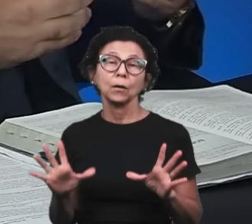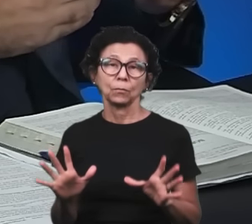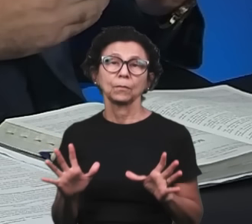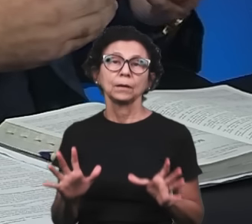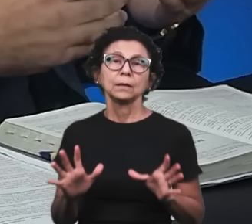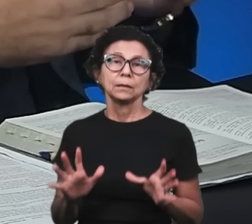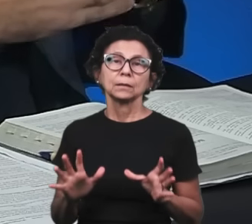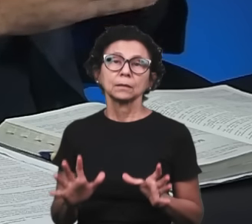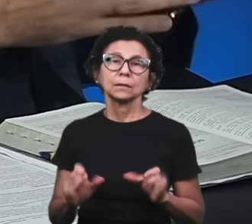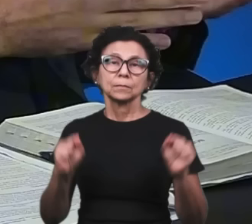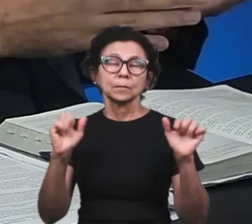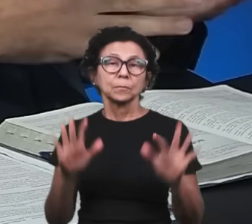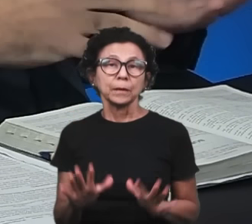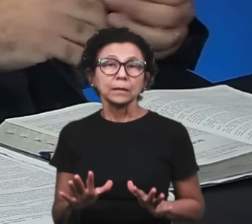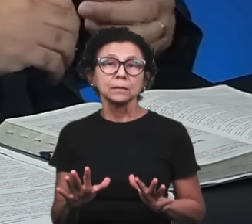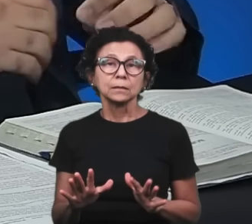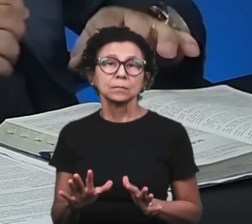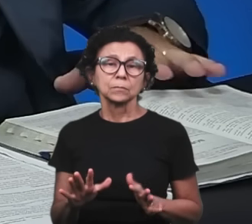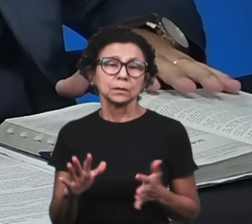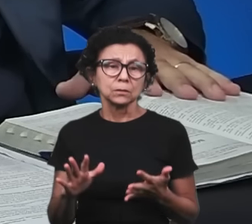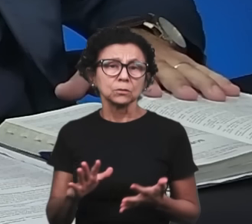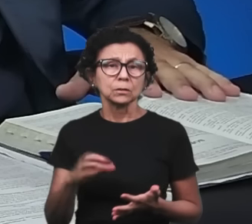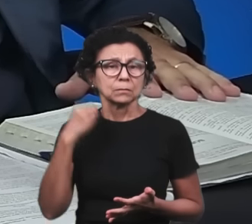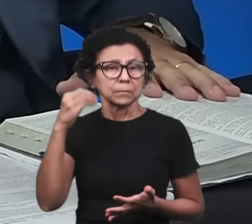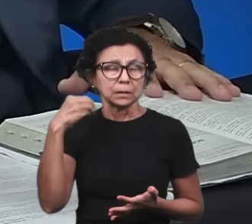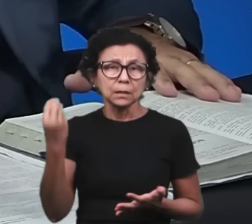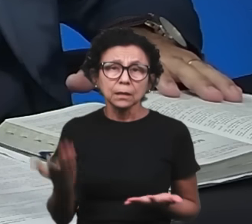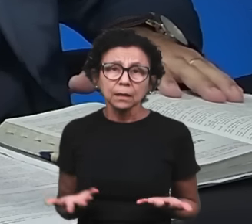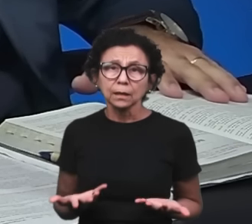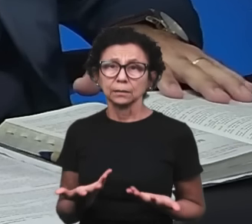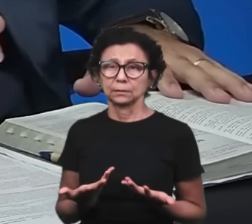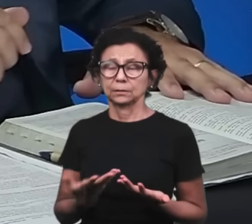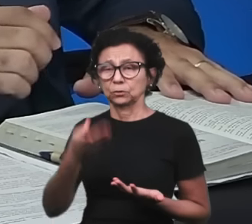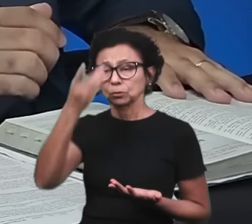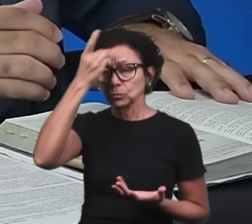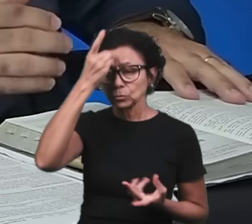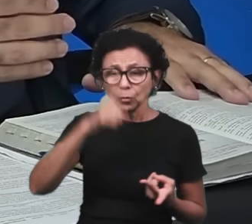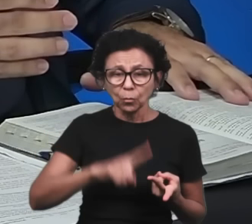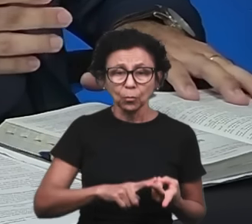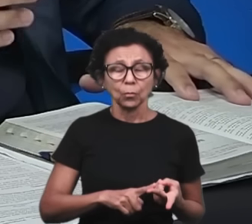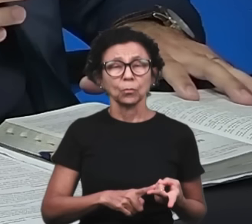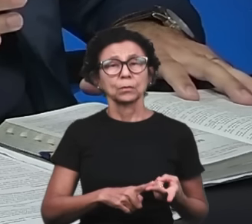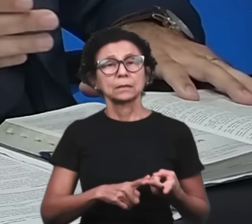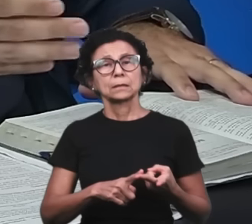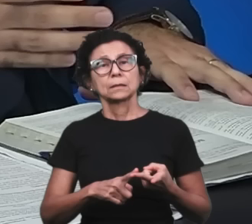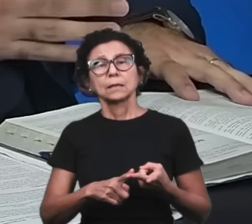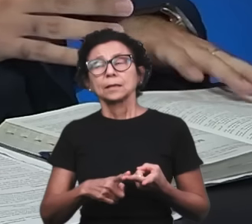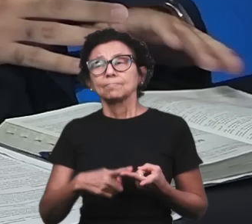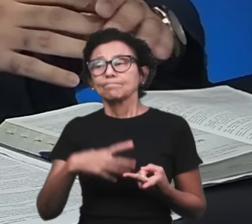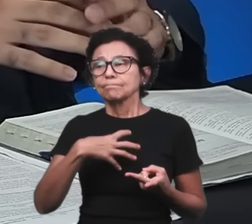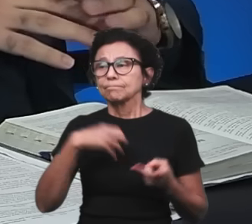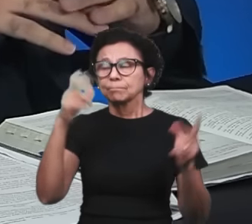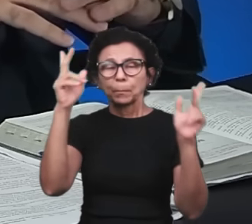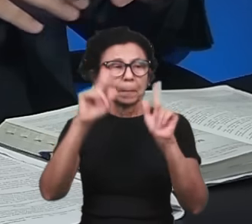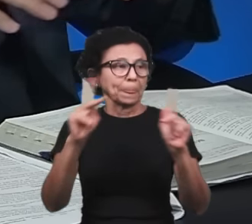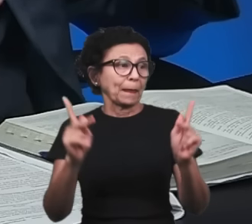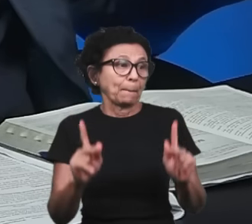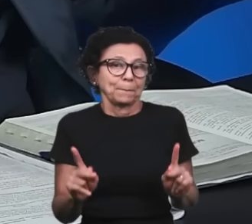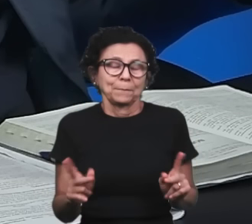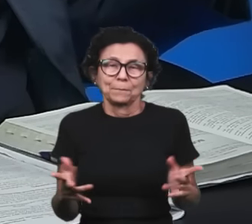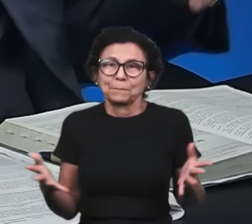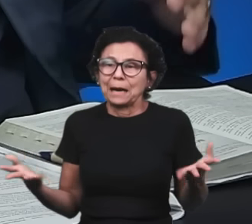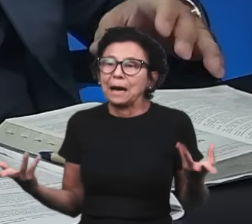a viver experiências como esta, de ouvir a palavra, viver dons espirituais, de sentir essa paz que Parece que nos